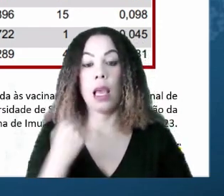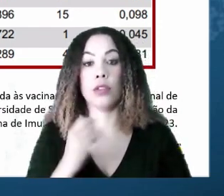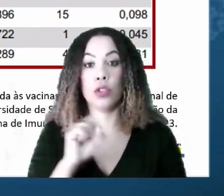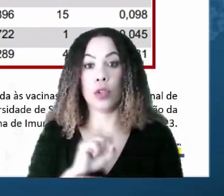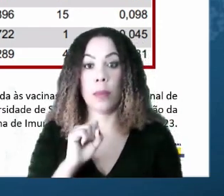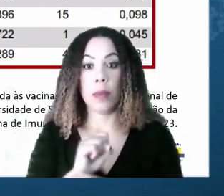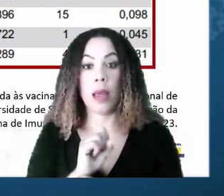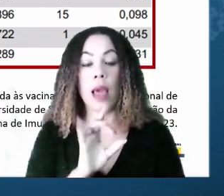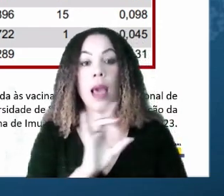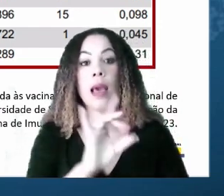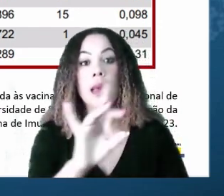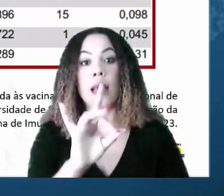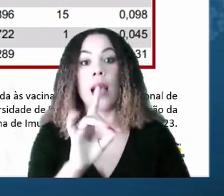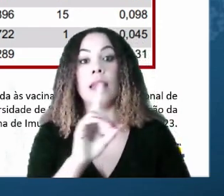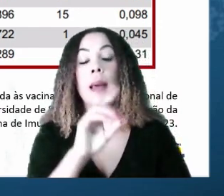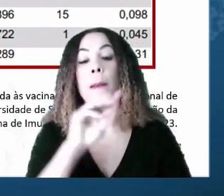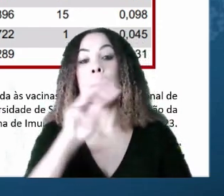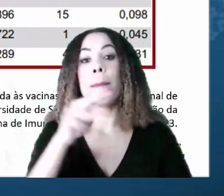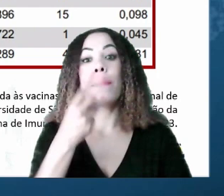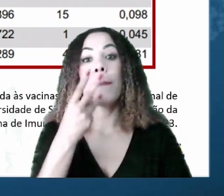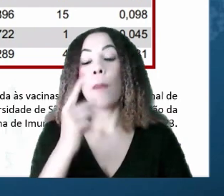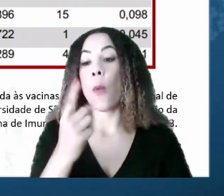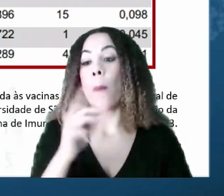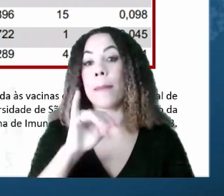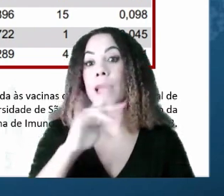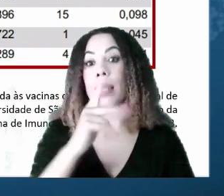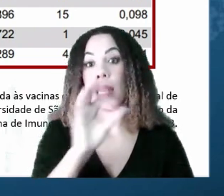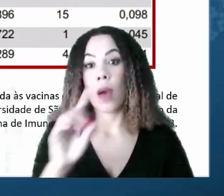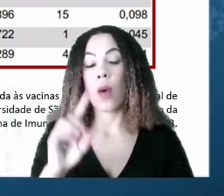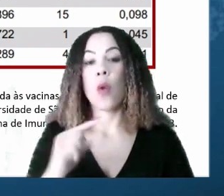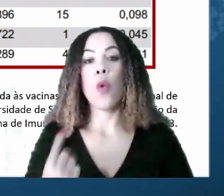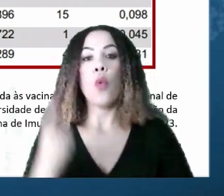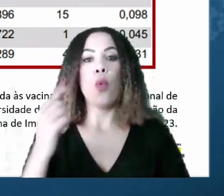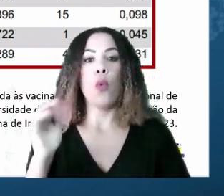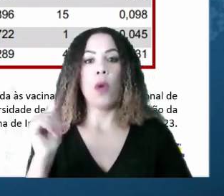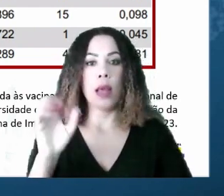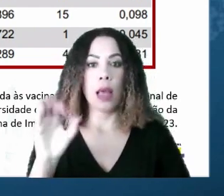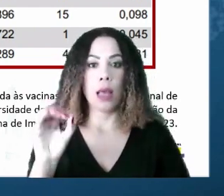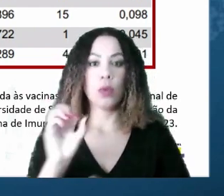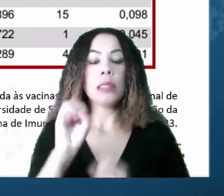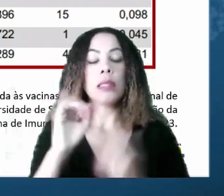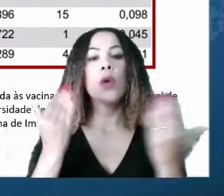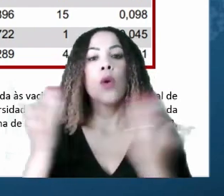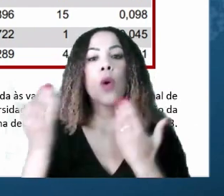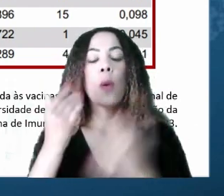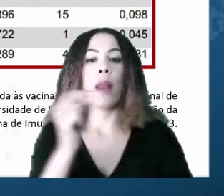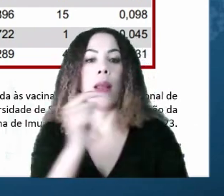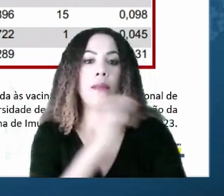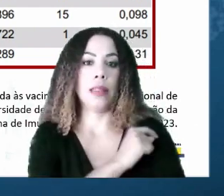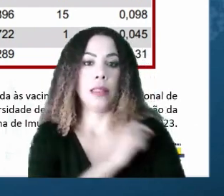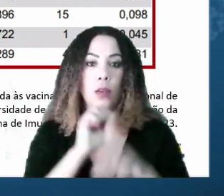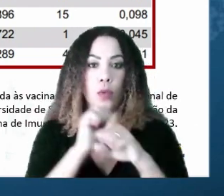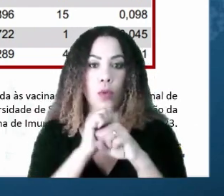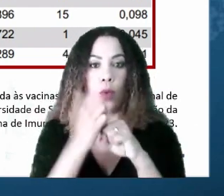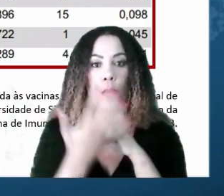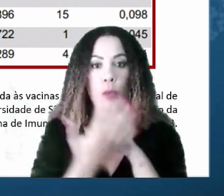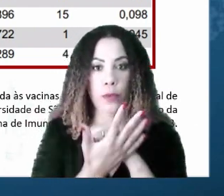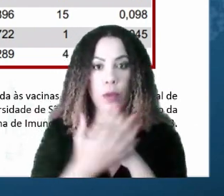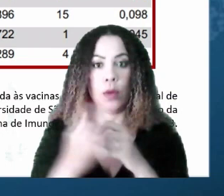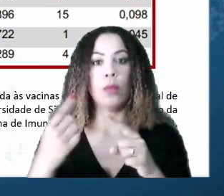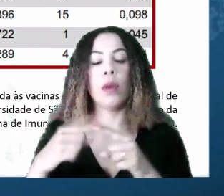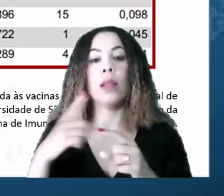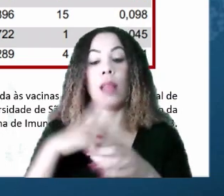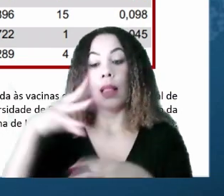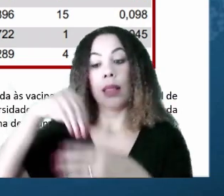cada 1 milhão de doses aplicadas. E se a gente compara com as vacinas Covid, que as vacinas Covid tinham ali alergênicos, tinha ali